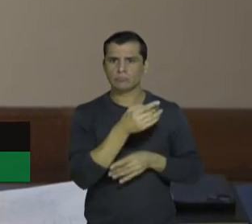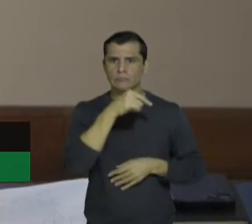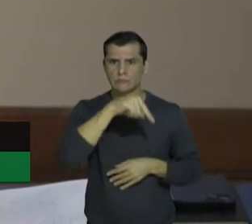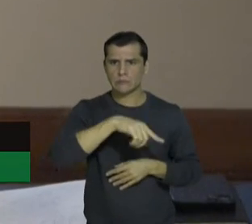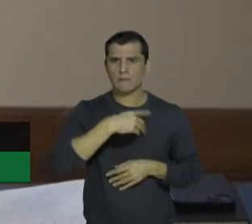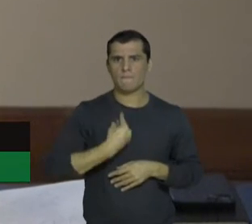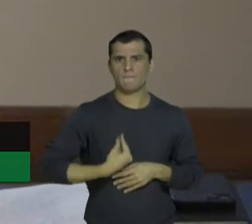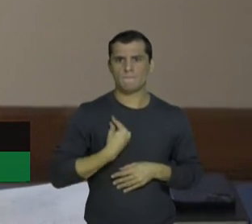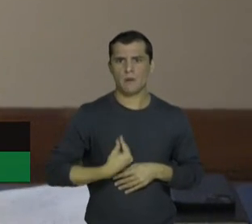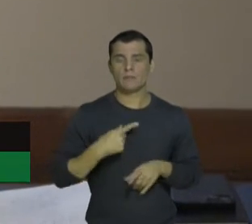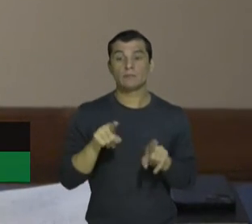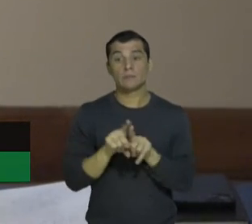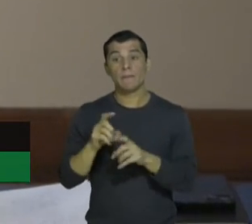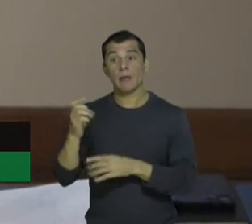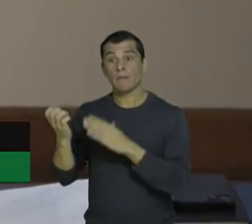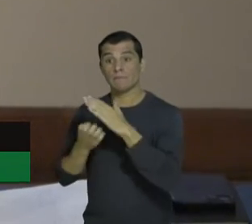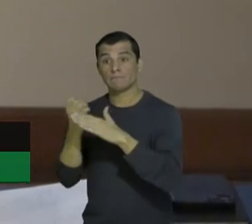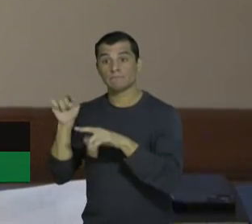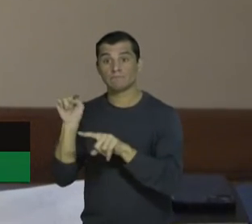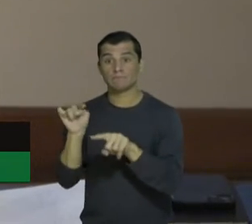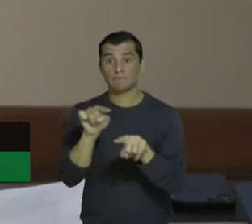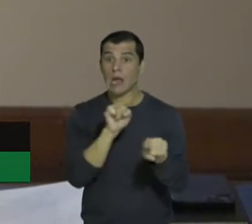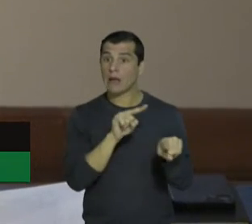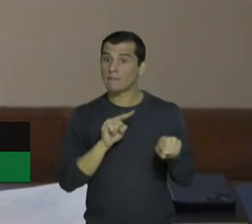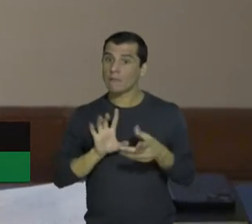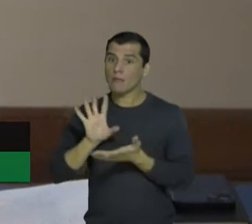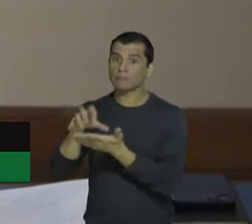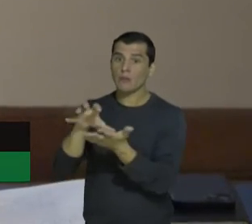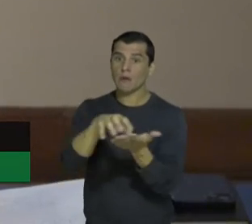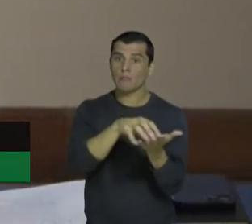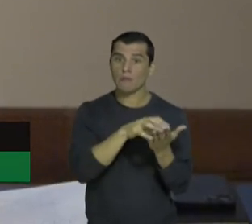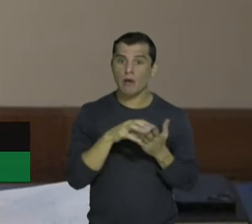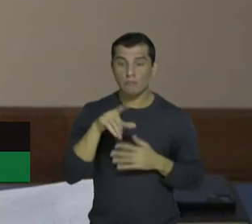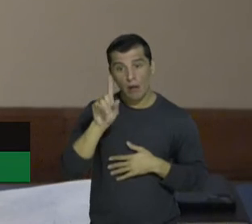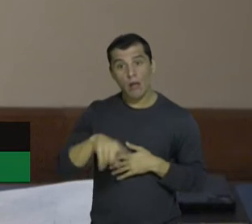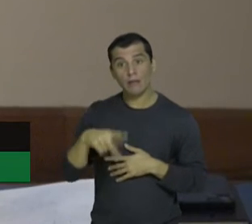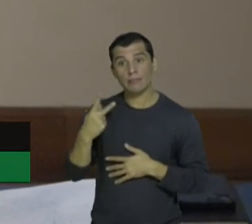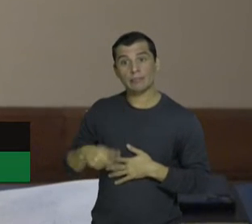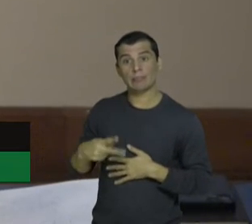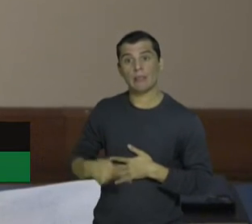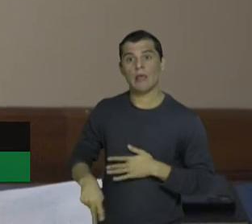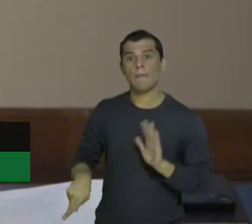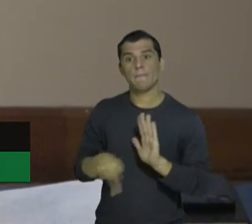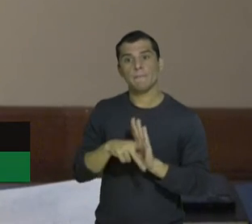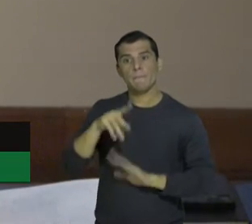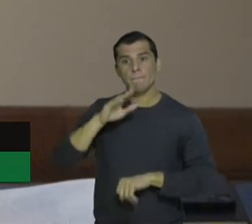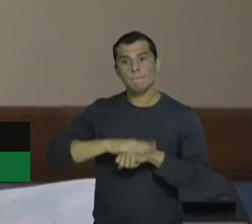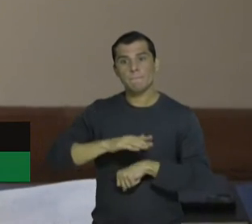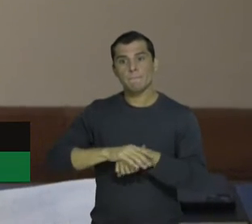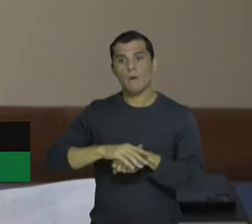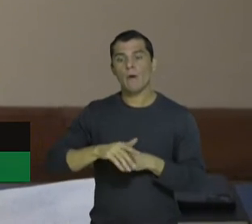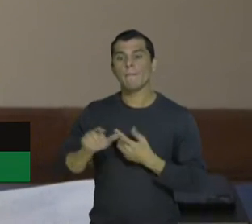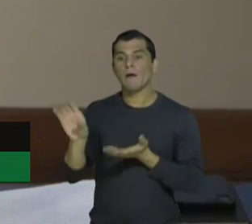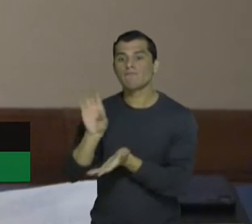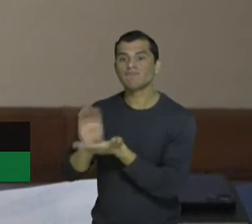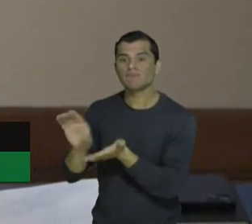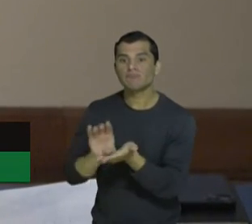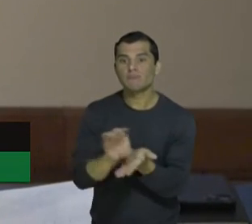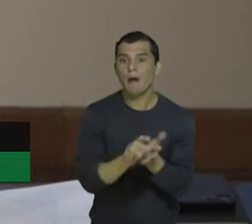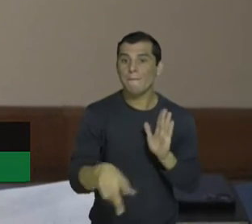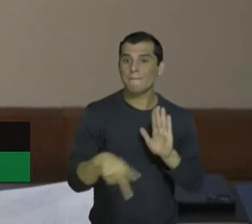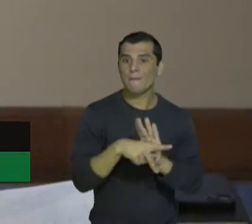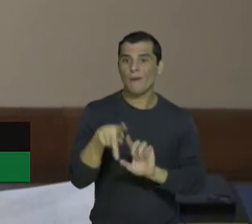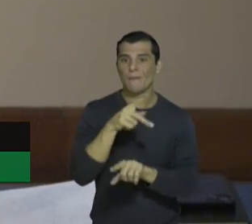empresa e que reinveste todos os seus recursos de novo na indústria de novo na comunidade e a gente